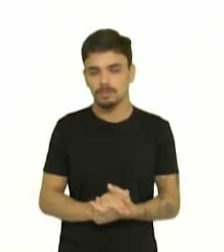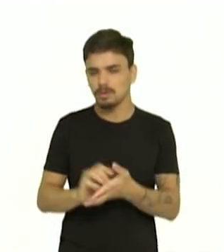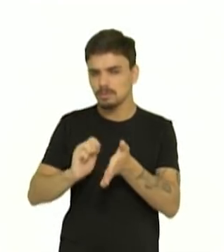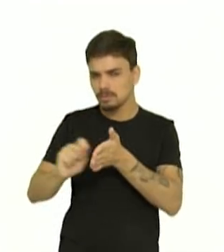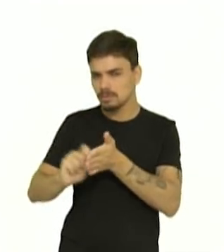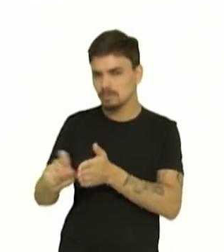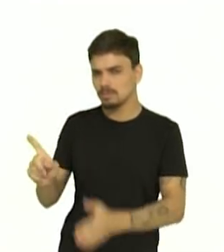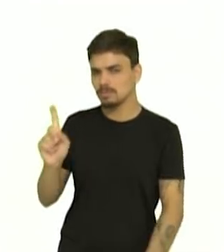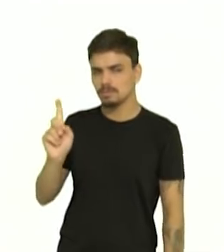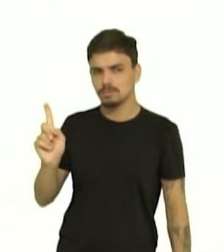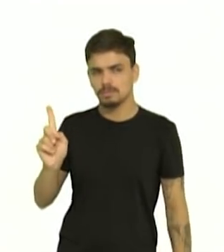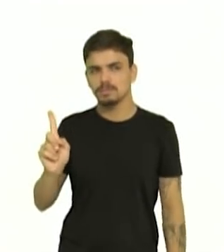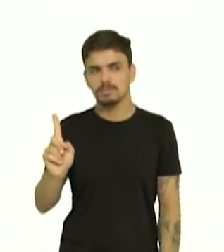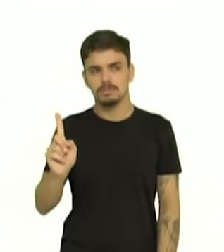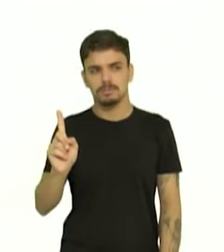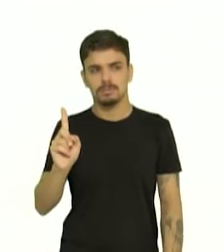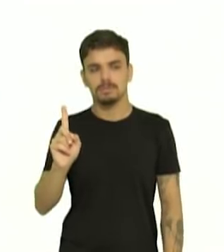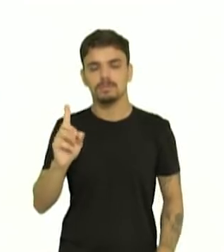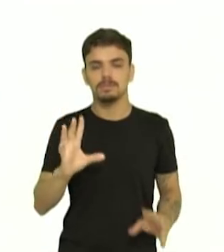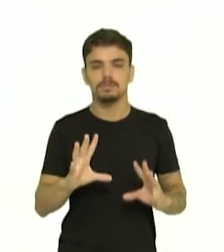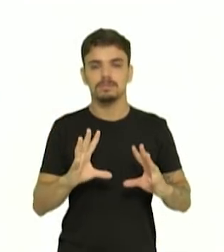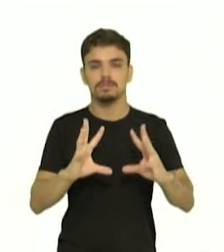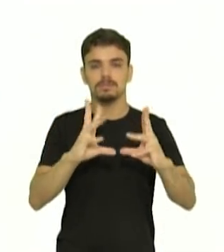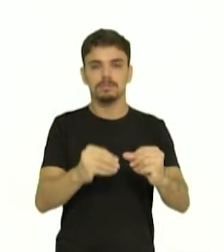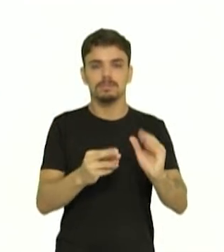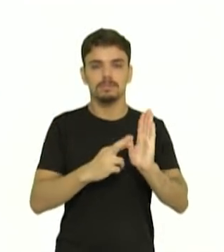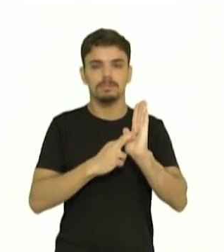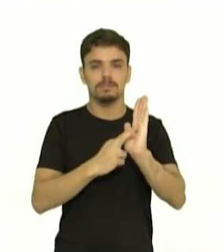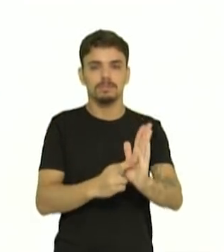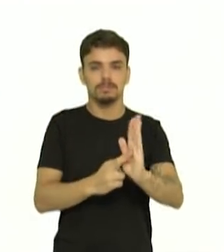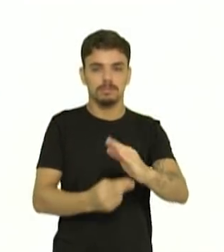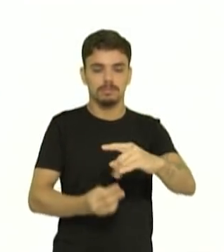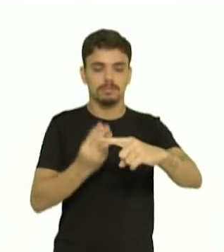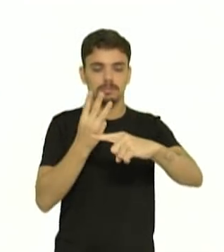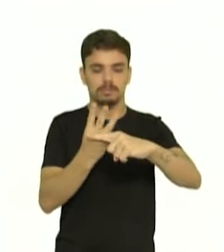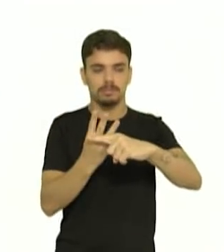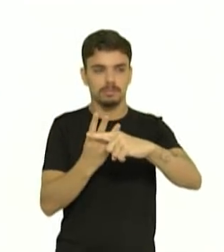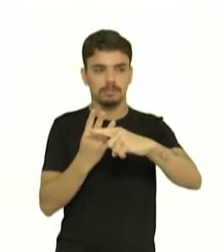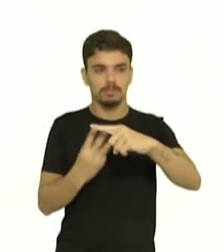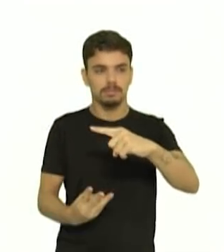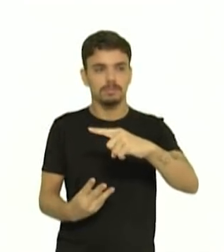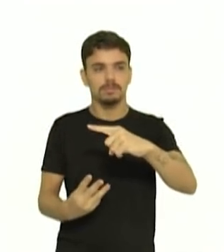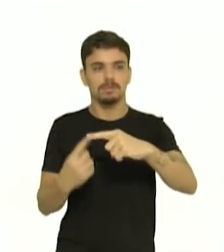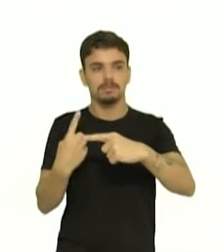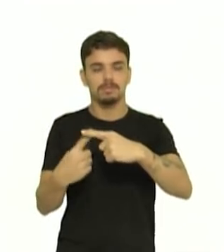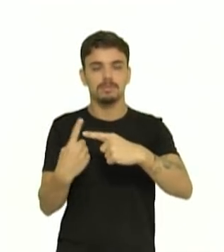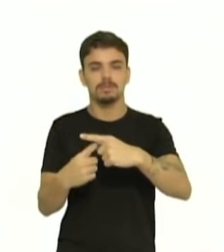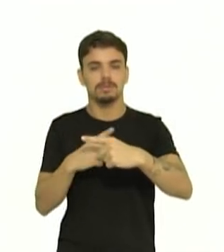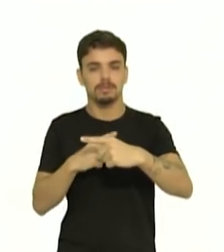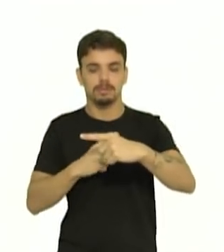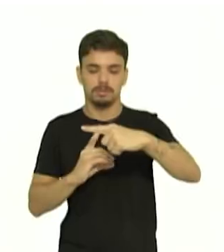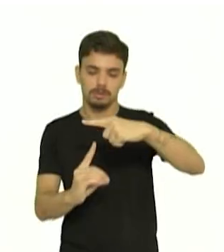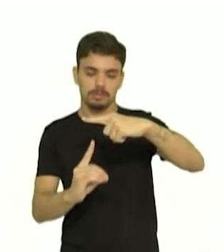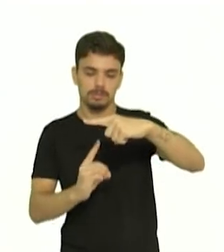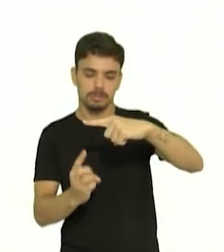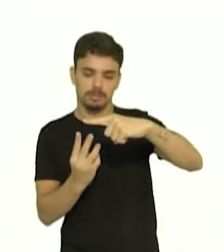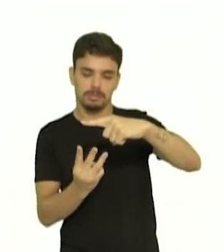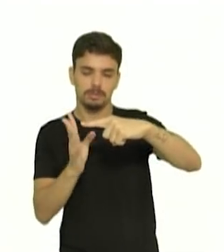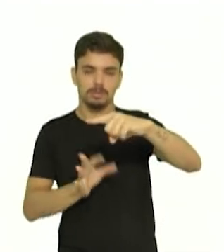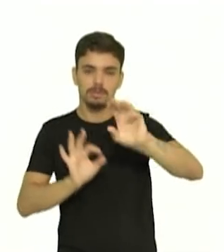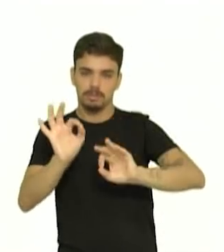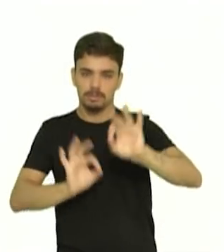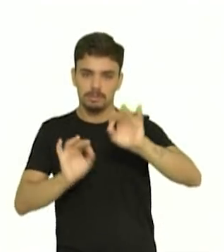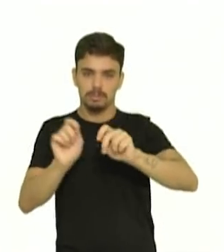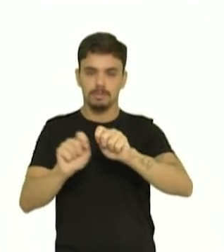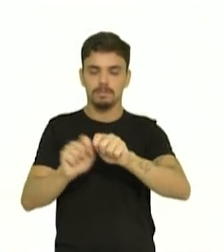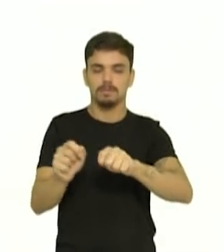para você. 1/2 eu vou representar 3 sobre 3. 3 divididos por 3 é 1, porque eu tenho um denominador 3 aqui e já ajustei para